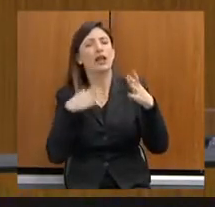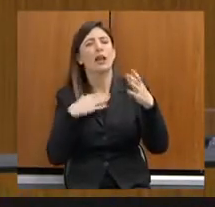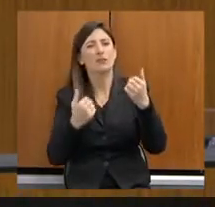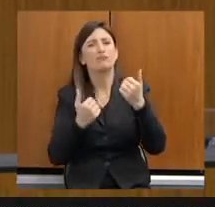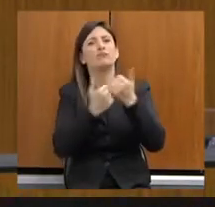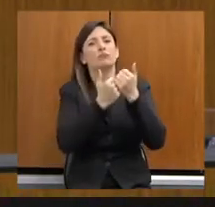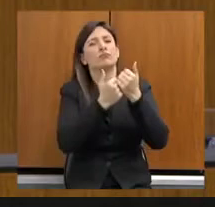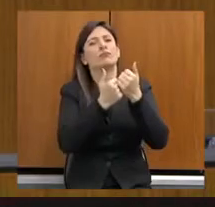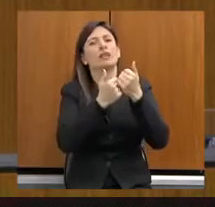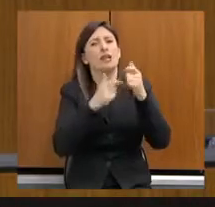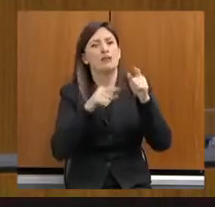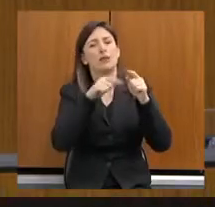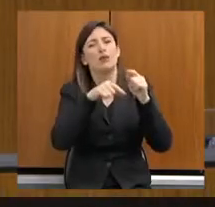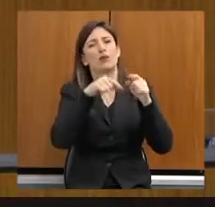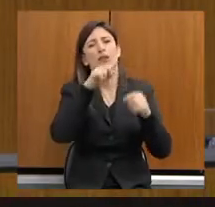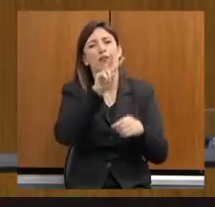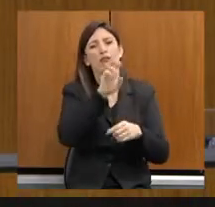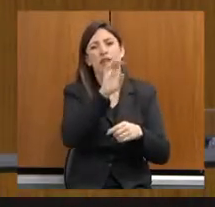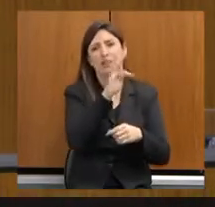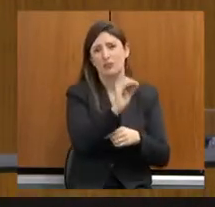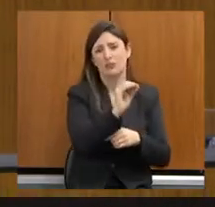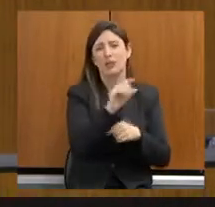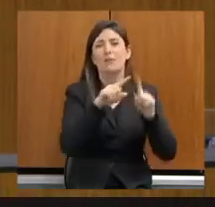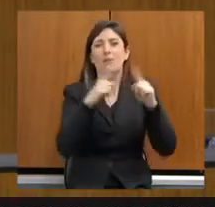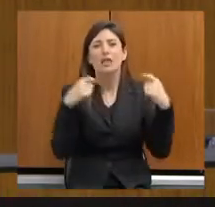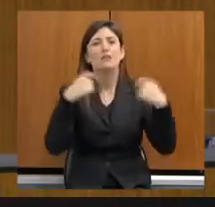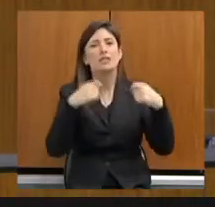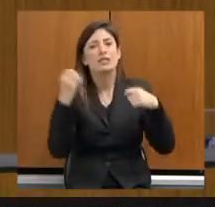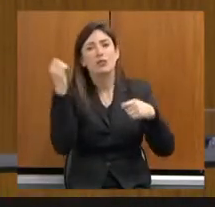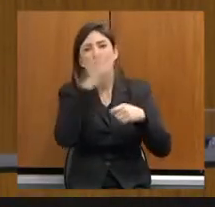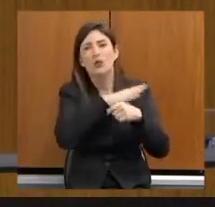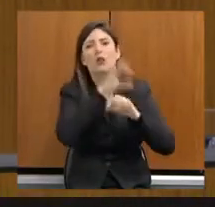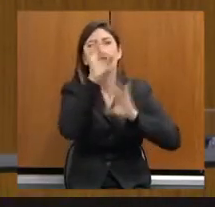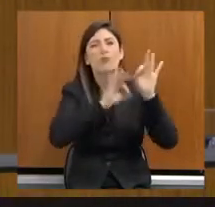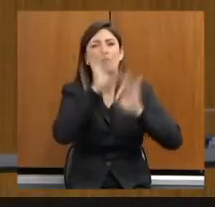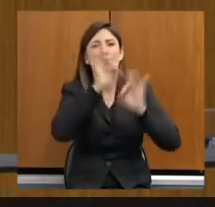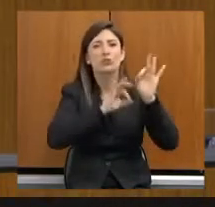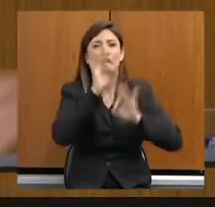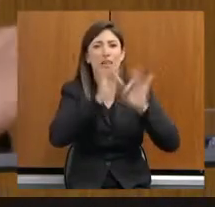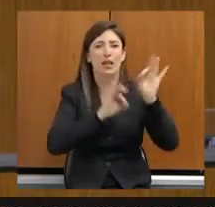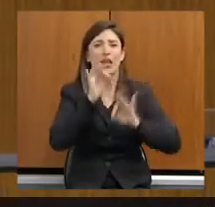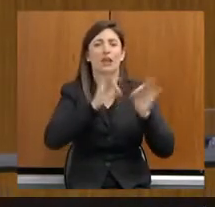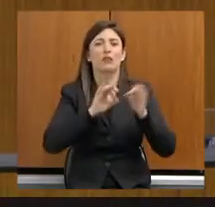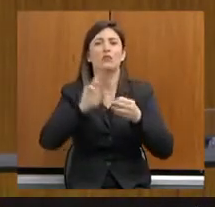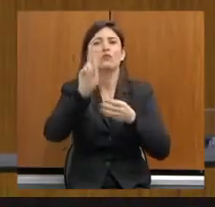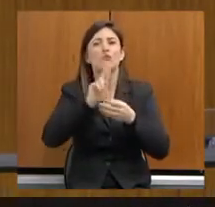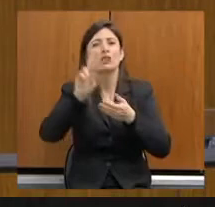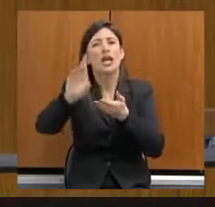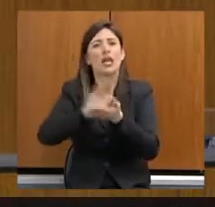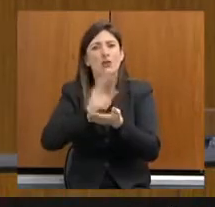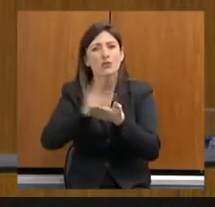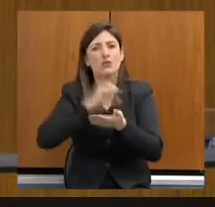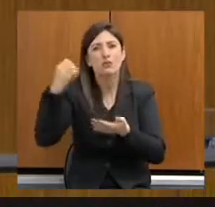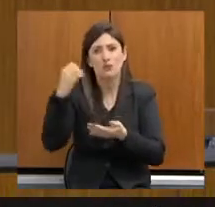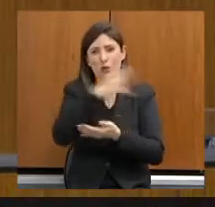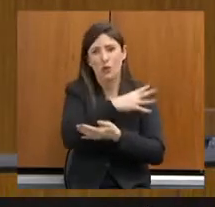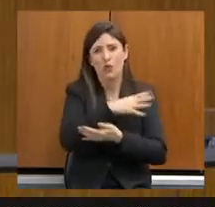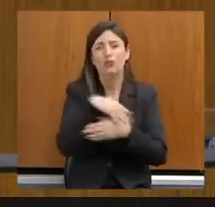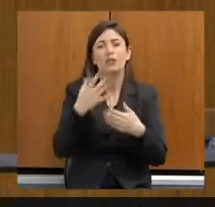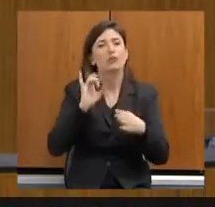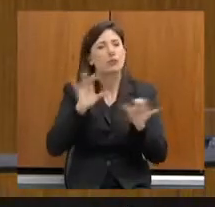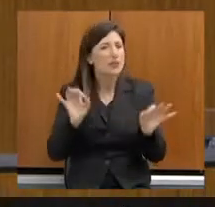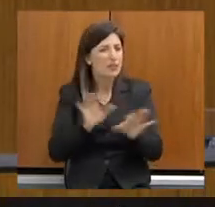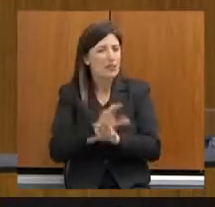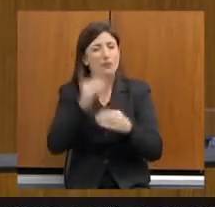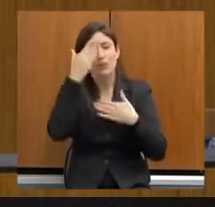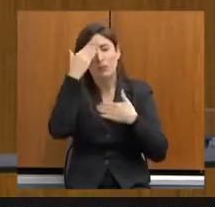projeto mas com novo desenho de ampliação da Sudene com recurso novo com dinheiro novo então aqui só para encerrar Muito obrigado pela